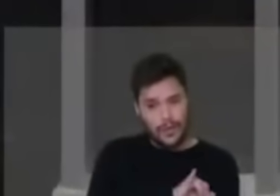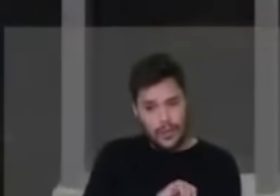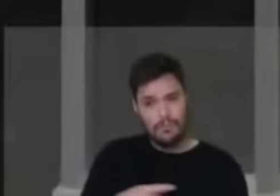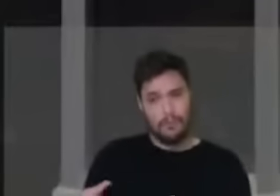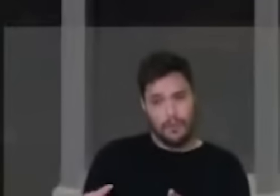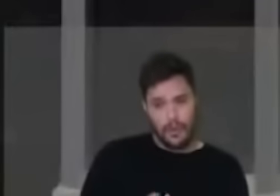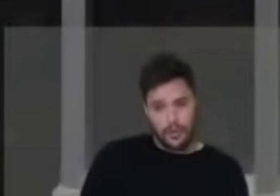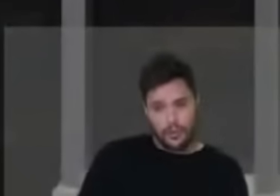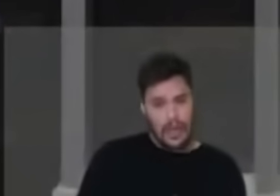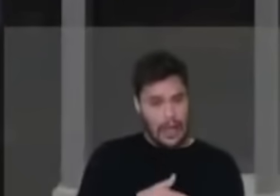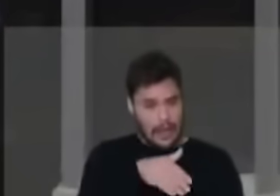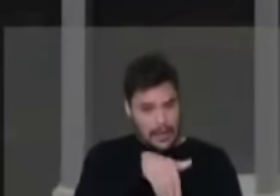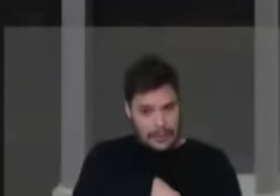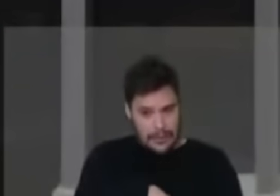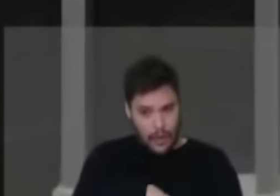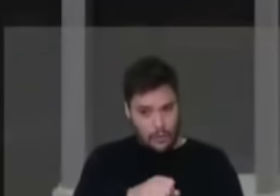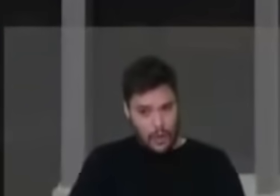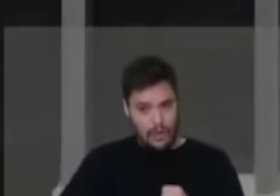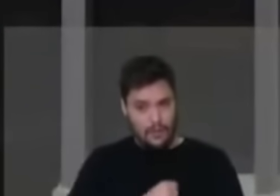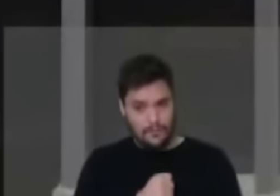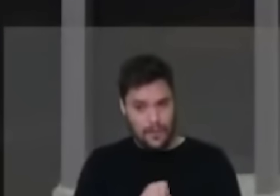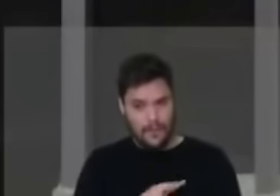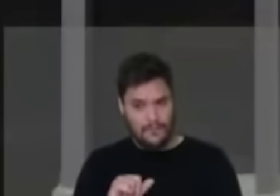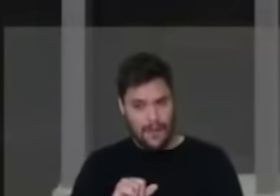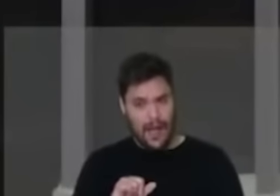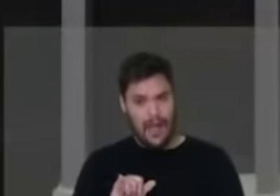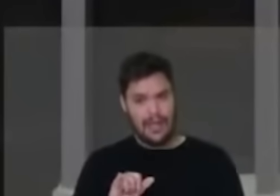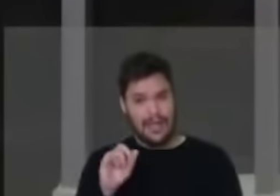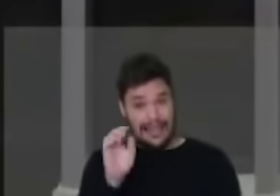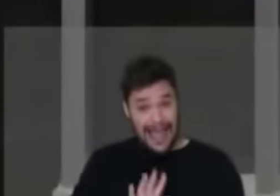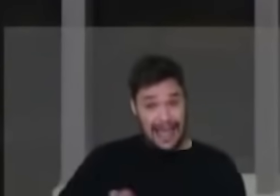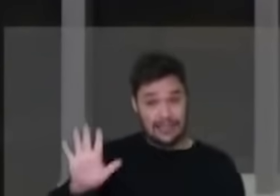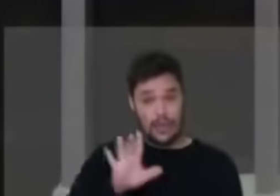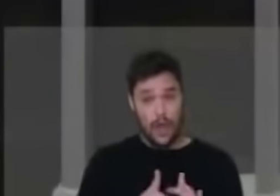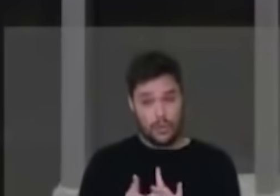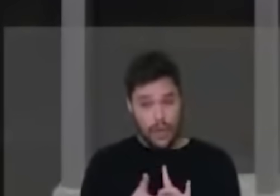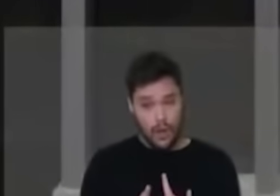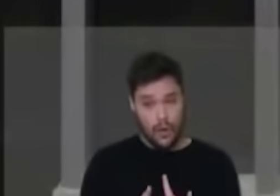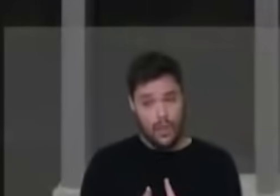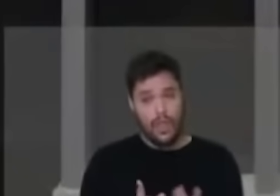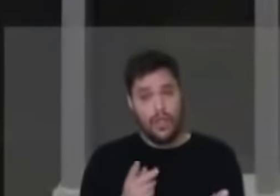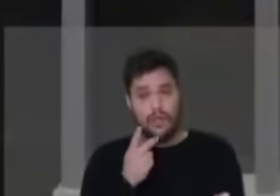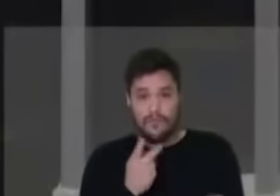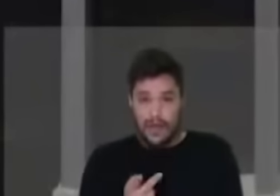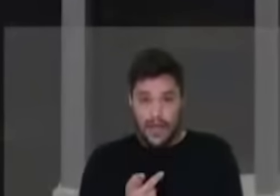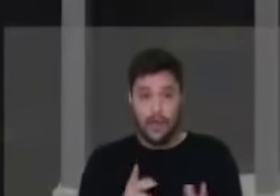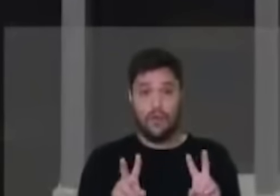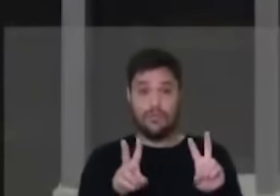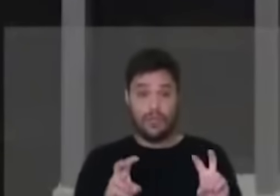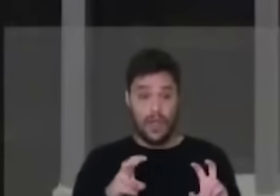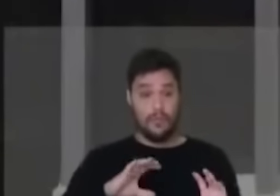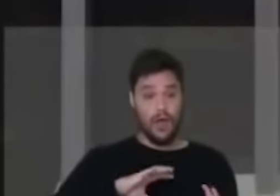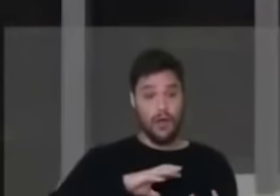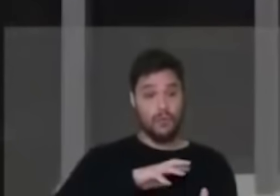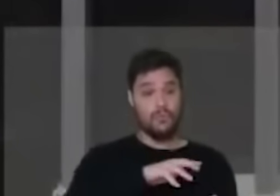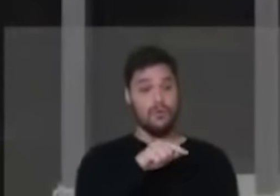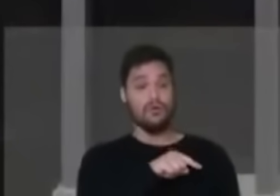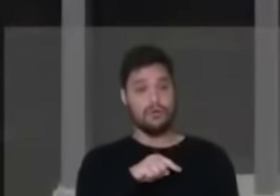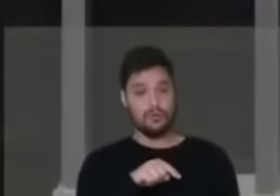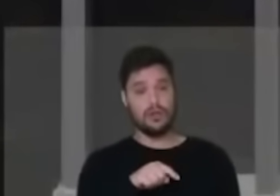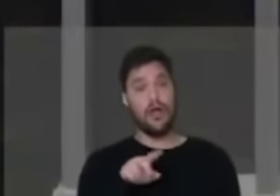que as eleições do ano que vem serão nacionalizadas, eu digo que o tema planetário será talvez o